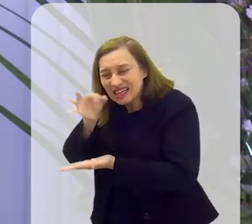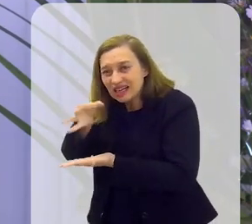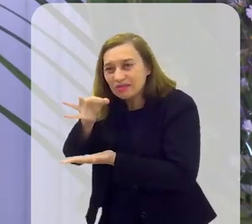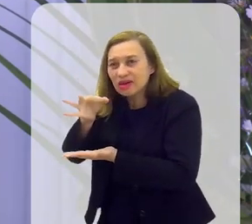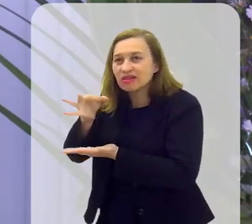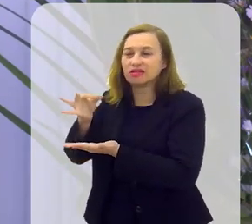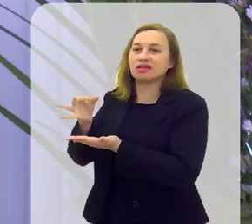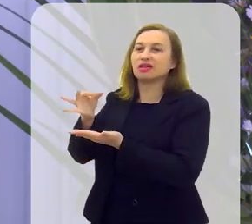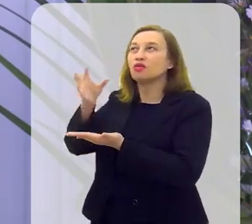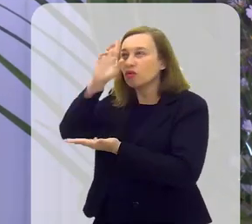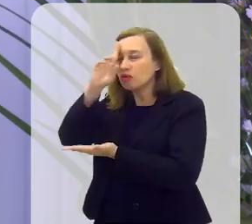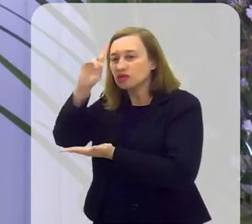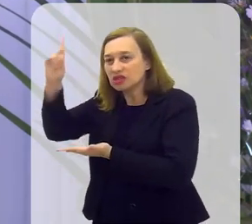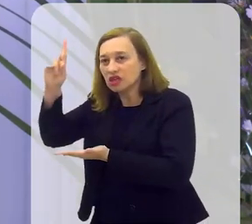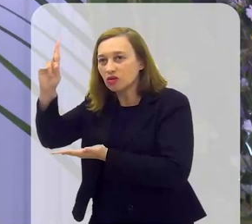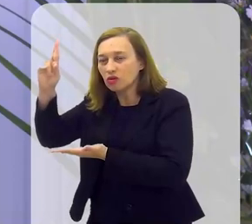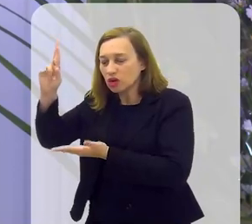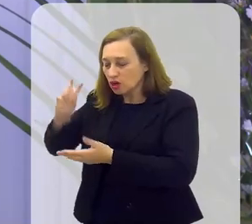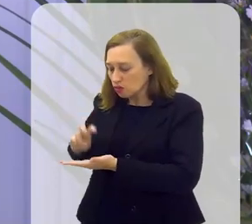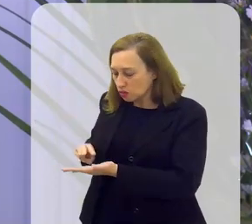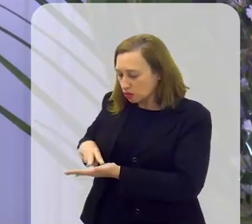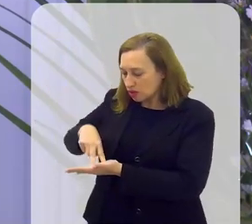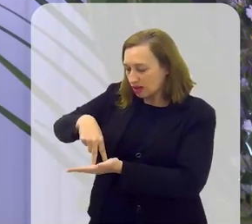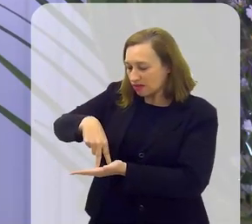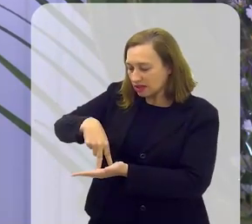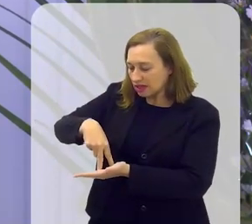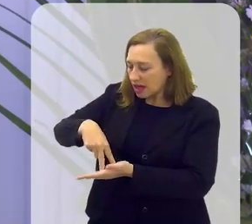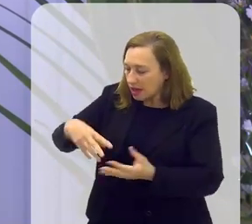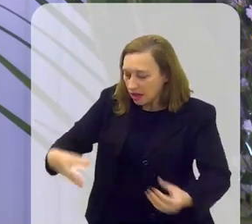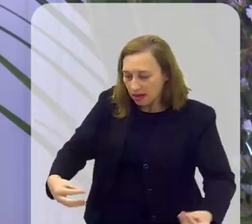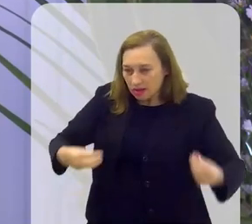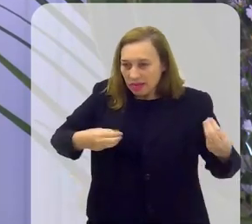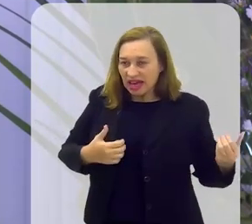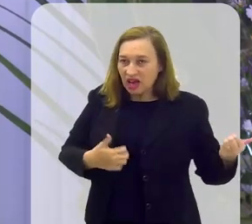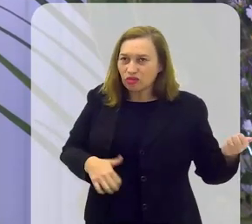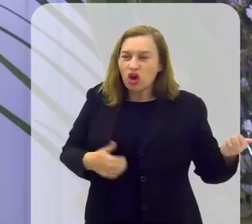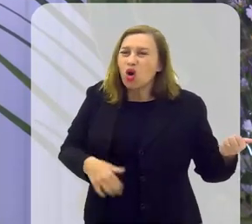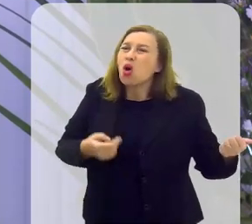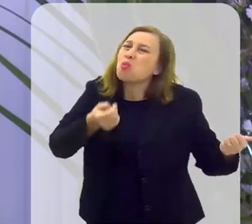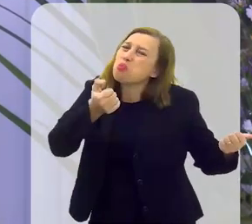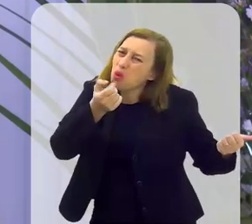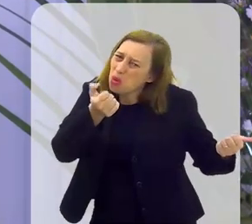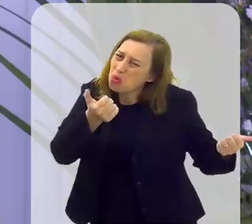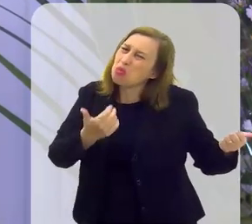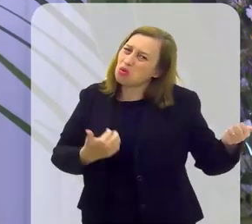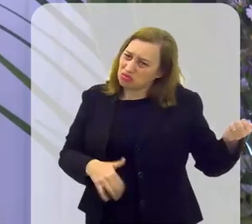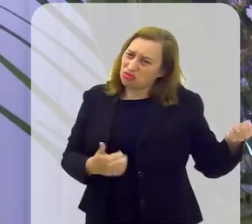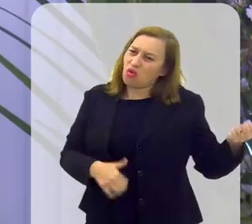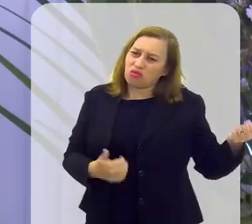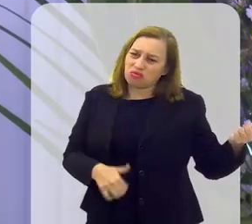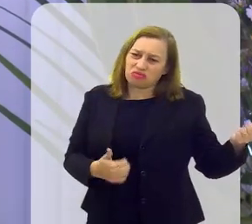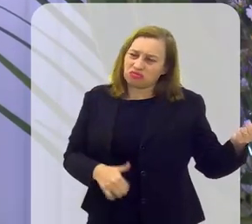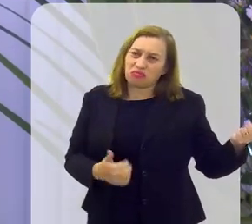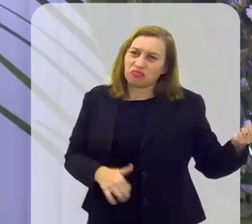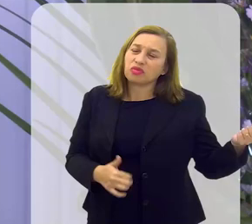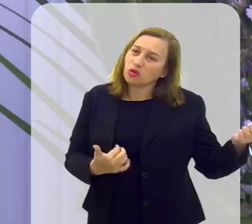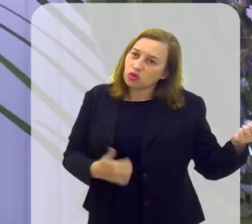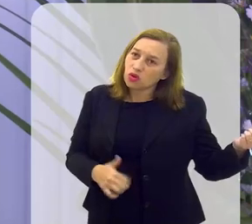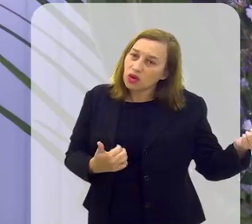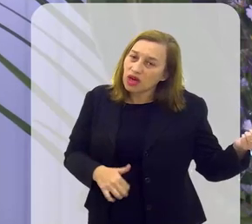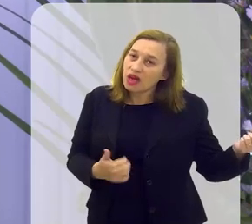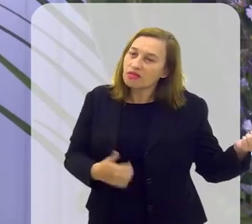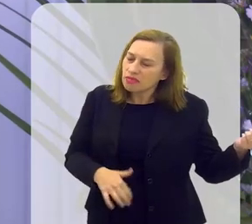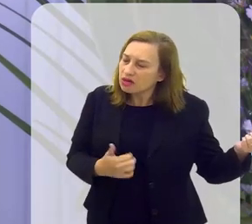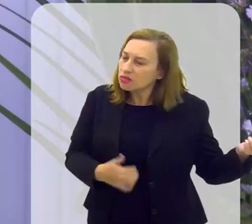e quando eu levantei do joelho peguei o violão né que eu não toco como Leoni Leoni toca tudo peguei o violão